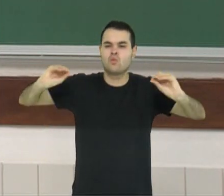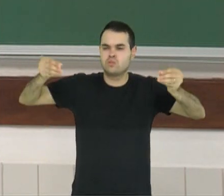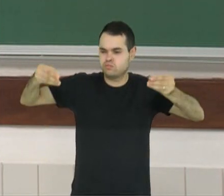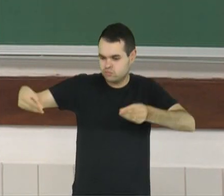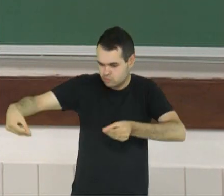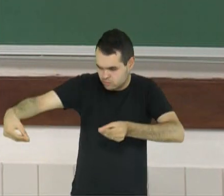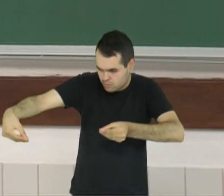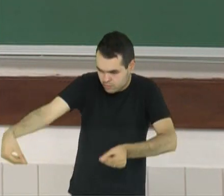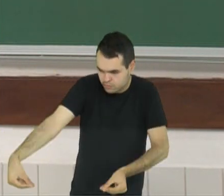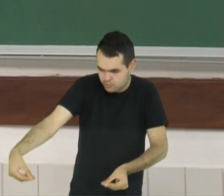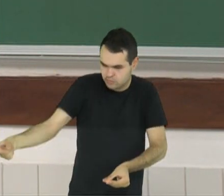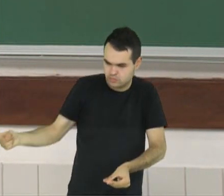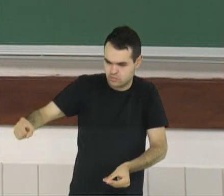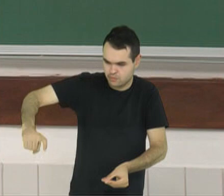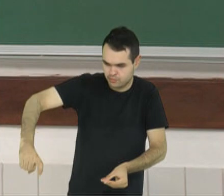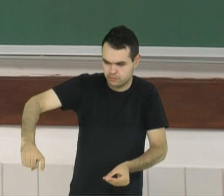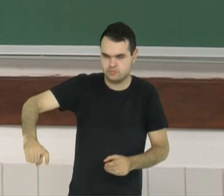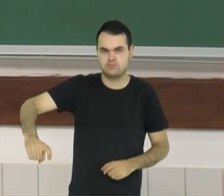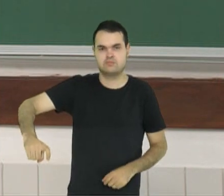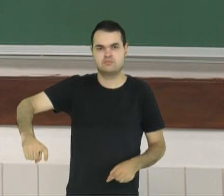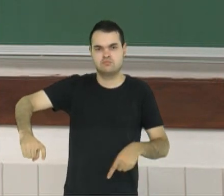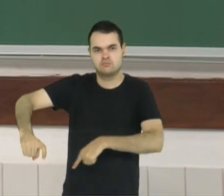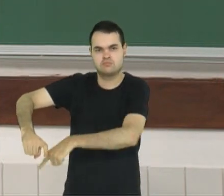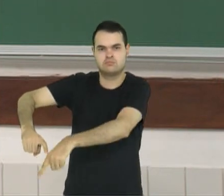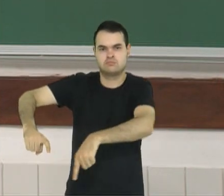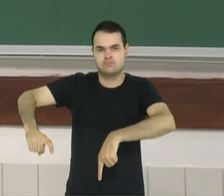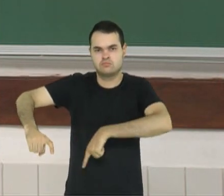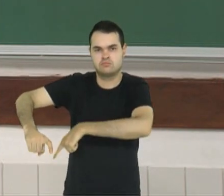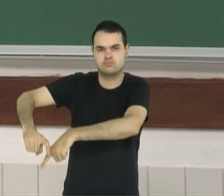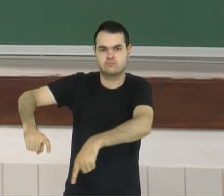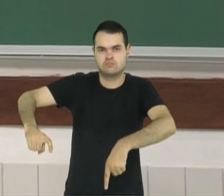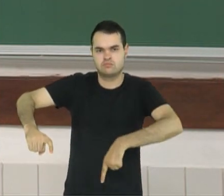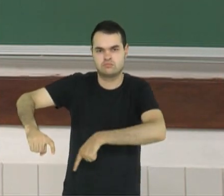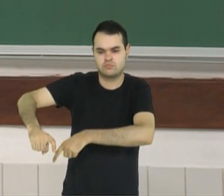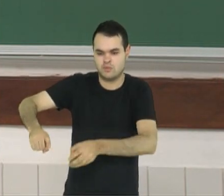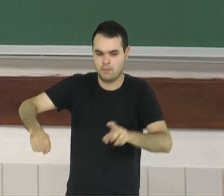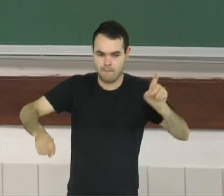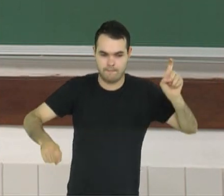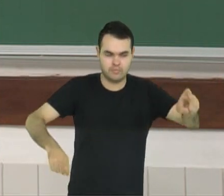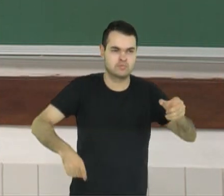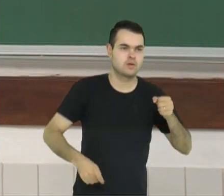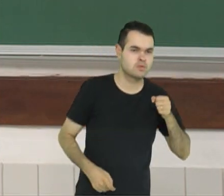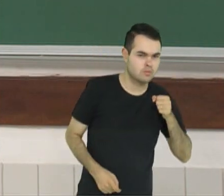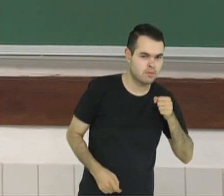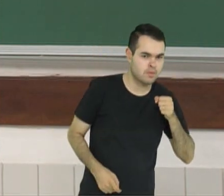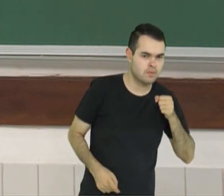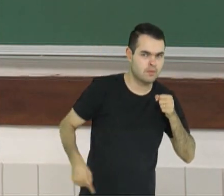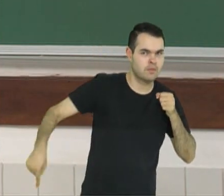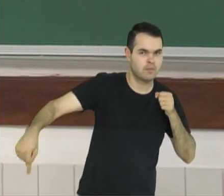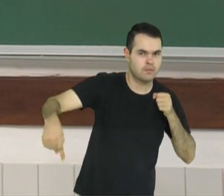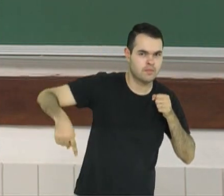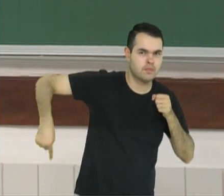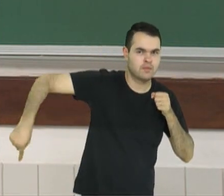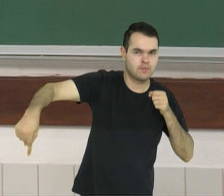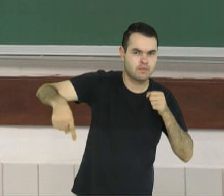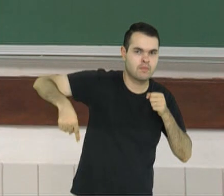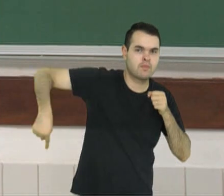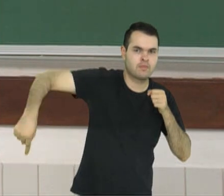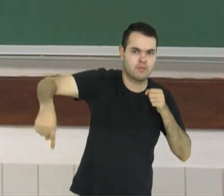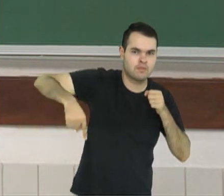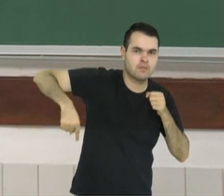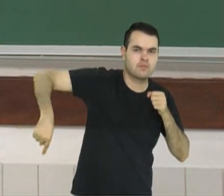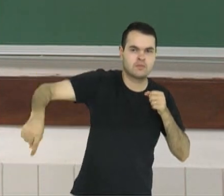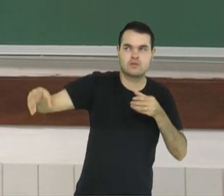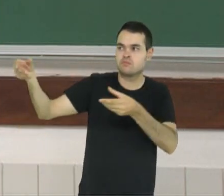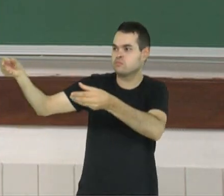colocava a música, quando terminava a música, fechava o canal, abria outro canal, era a tua voz. Enquanto você estava falando com o pessoal pelo rádio, você já